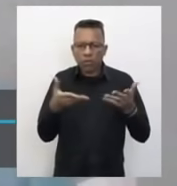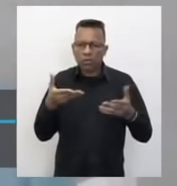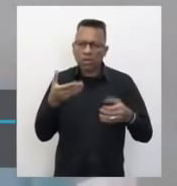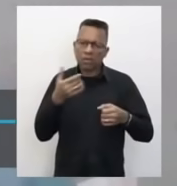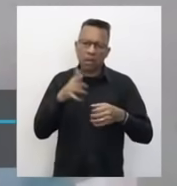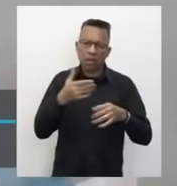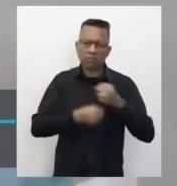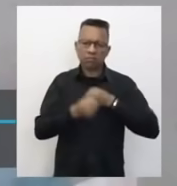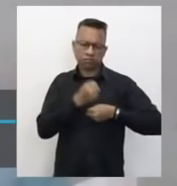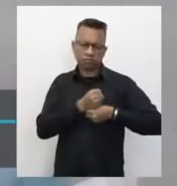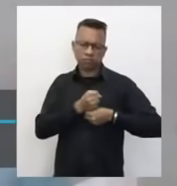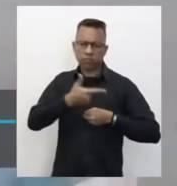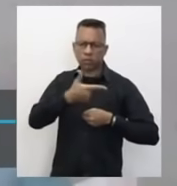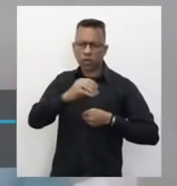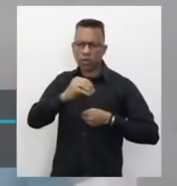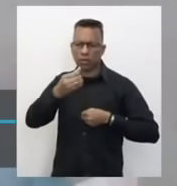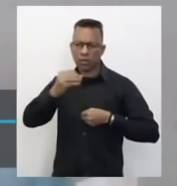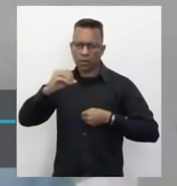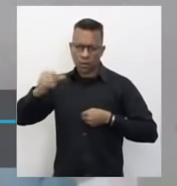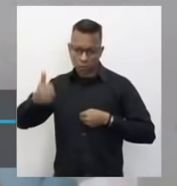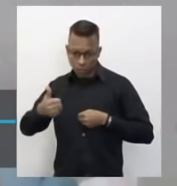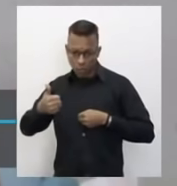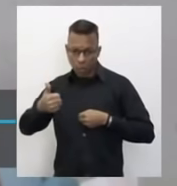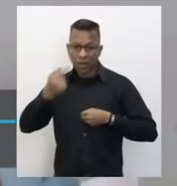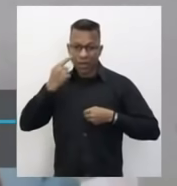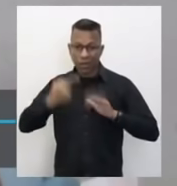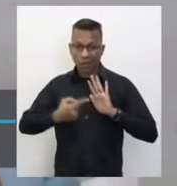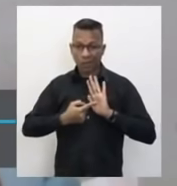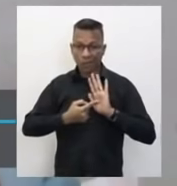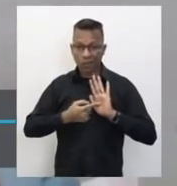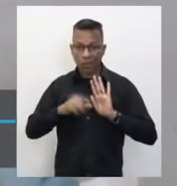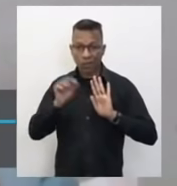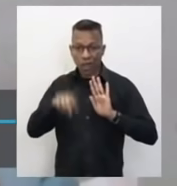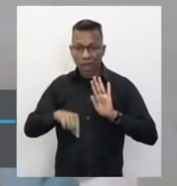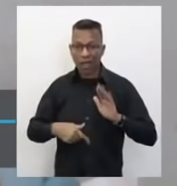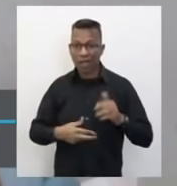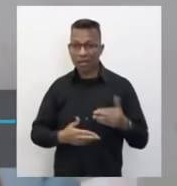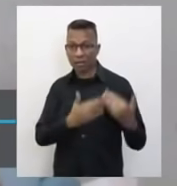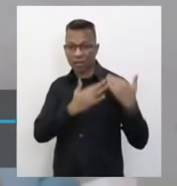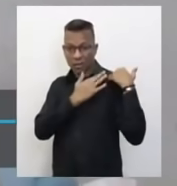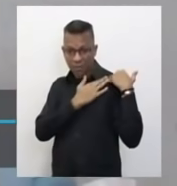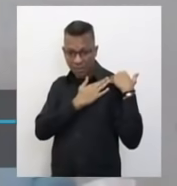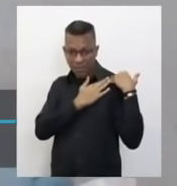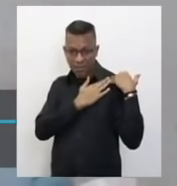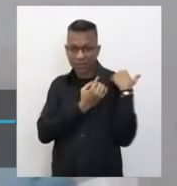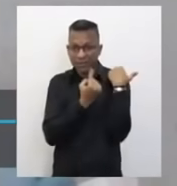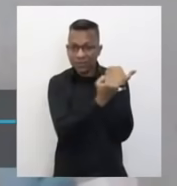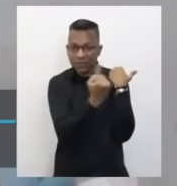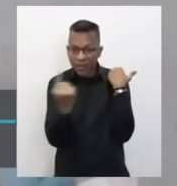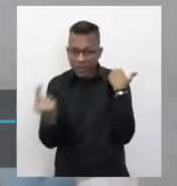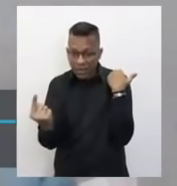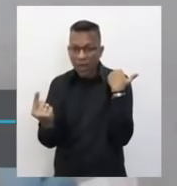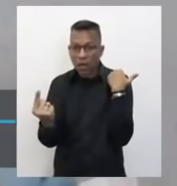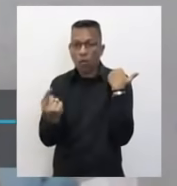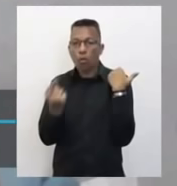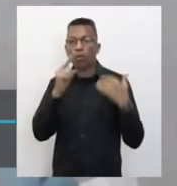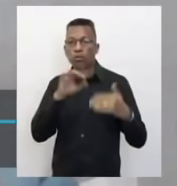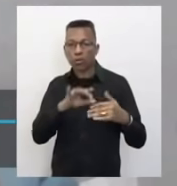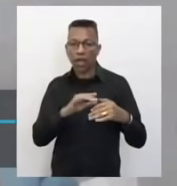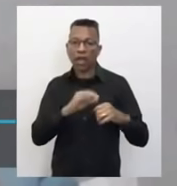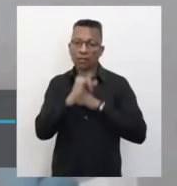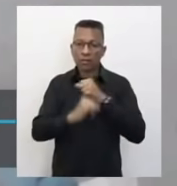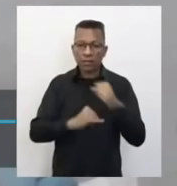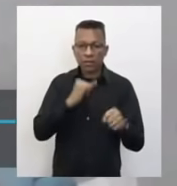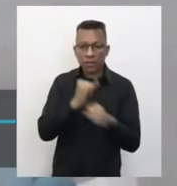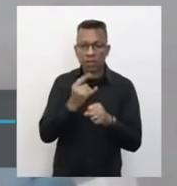não me engano, que ele mostra exatamente quais são os papéis de cada um, onde é o seu dever e onde é